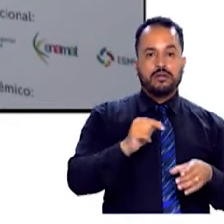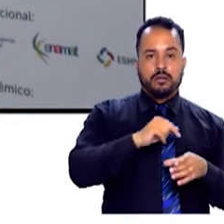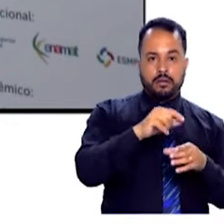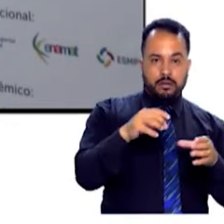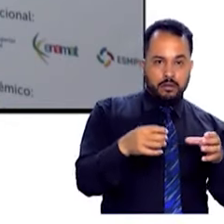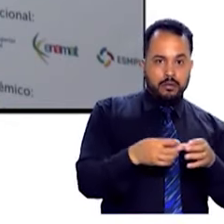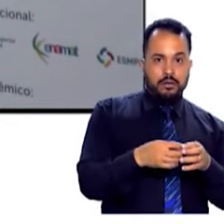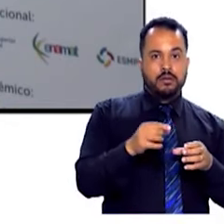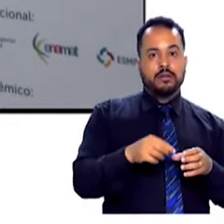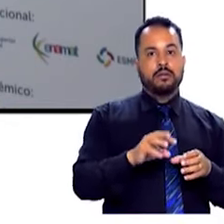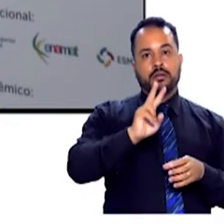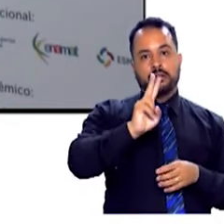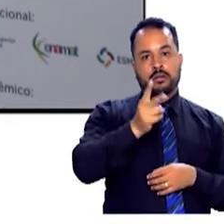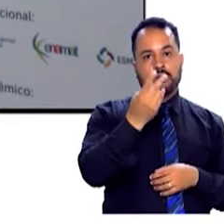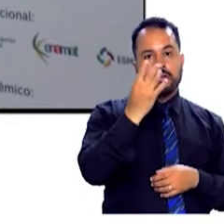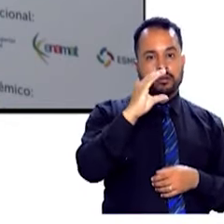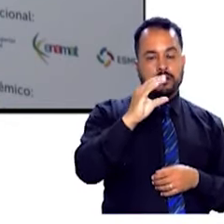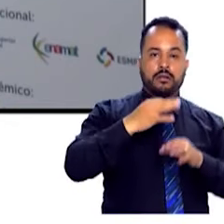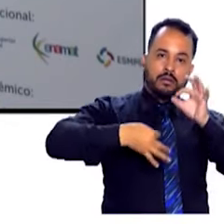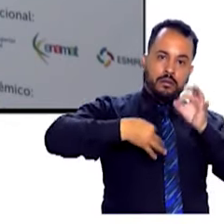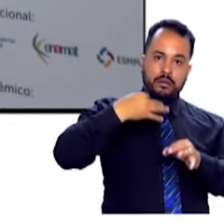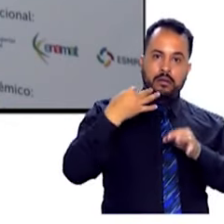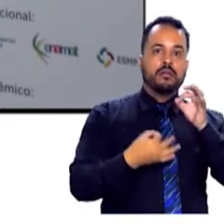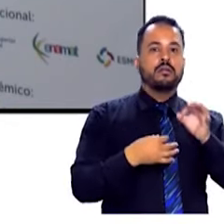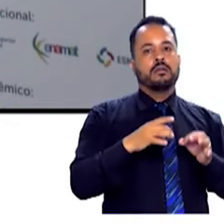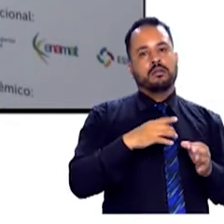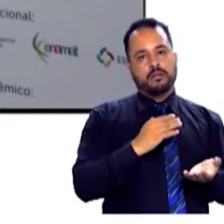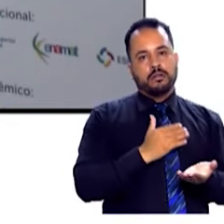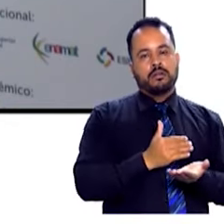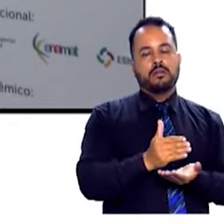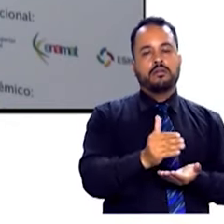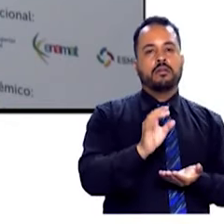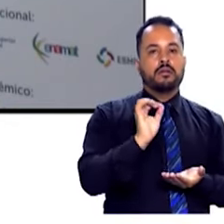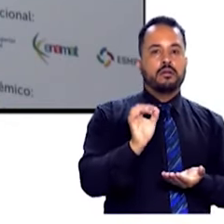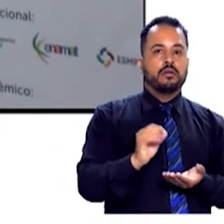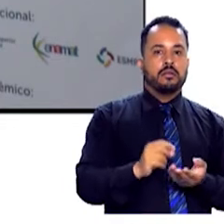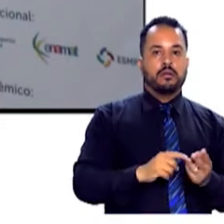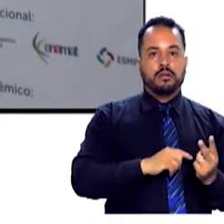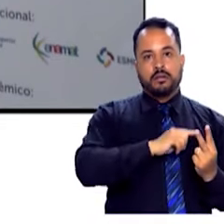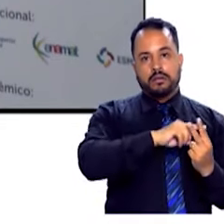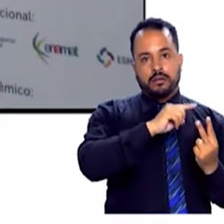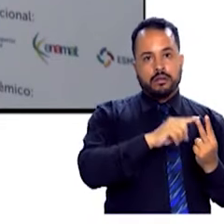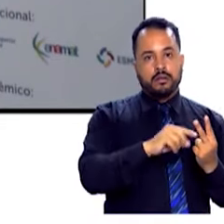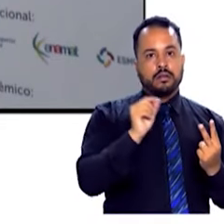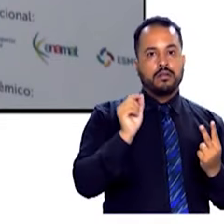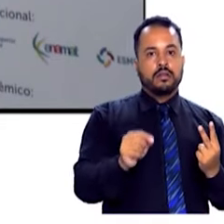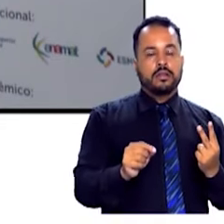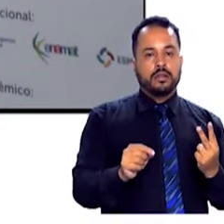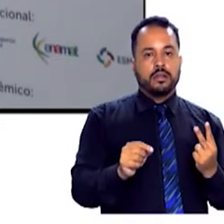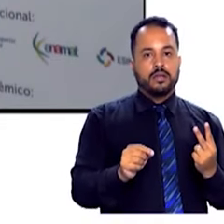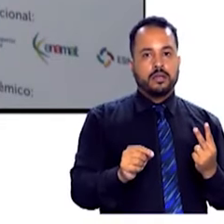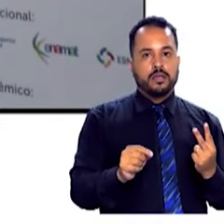um abcorpus estava em julgamento cujas duas pacientes eram duas